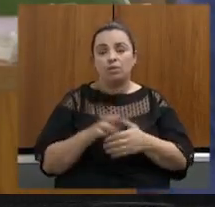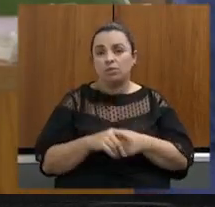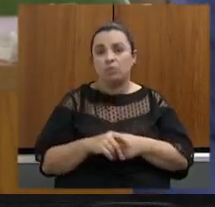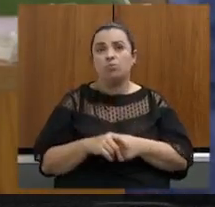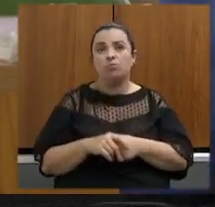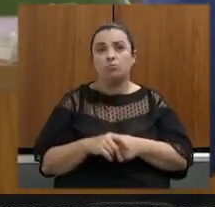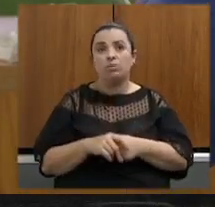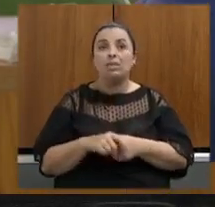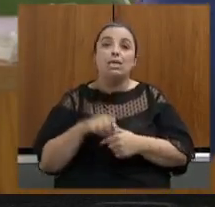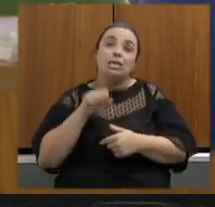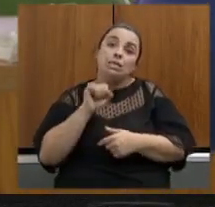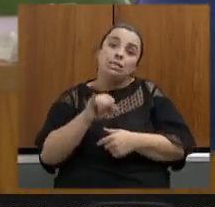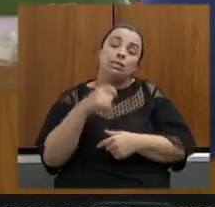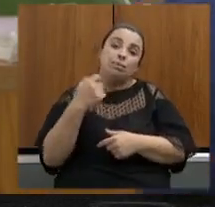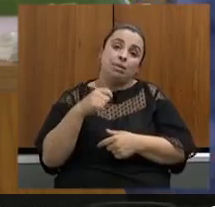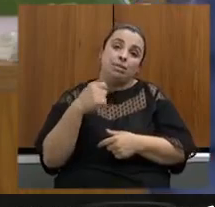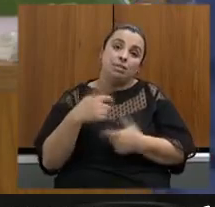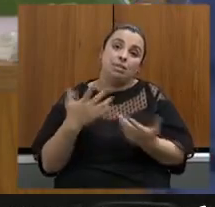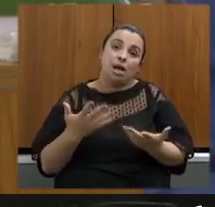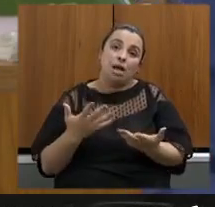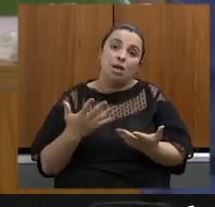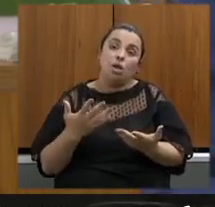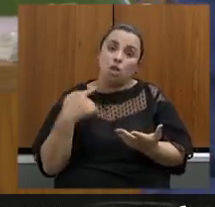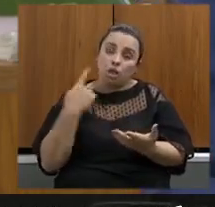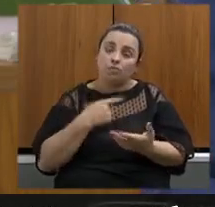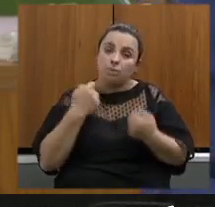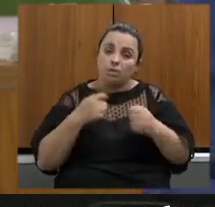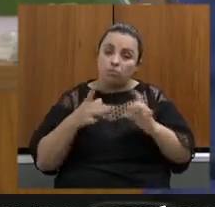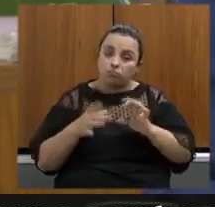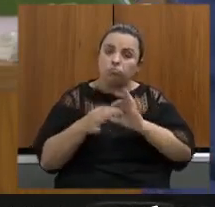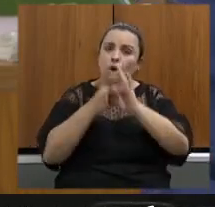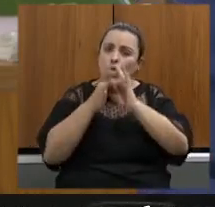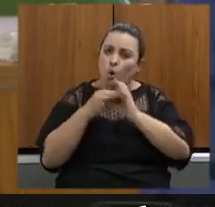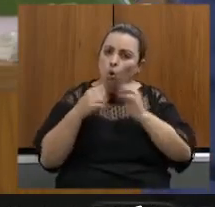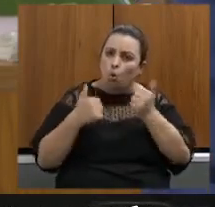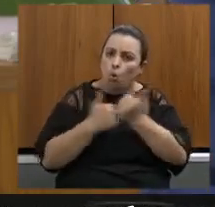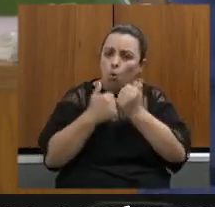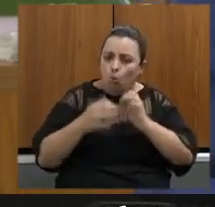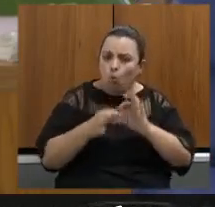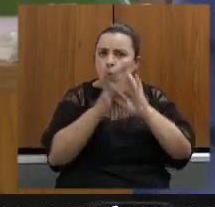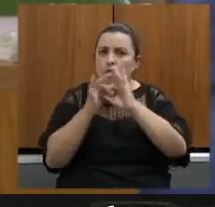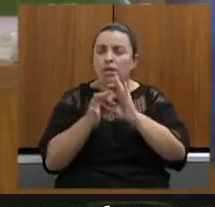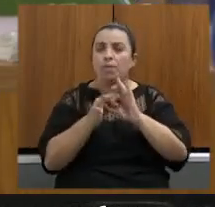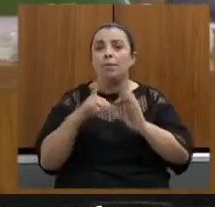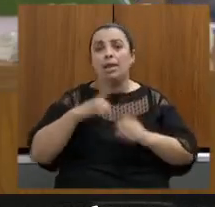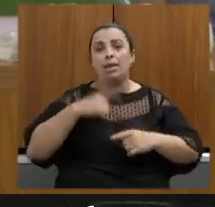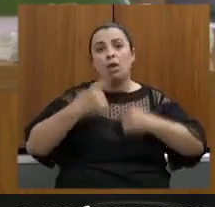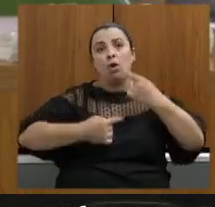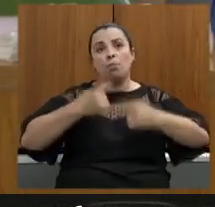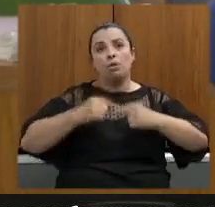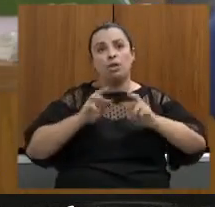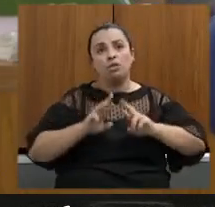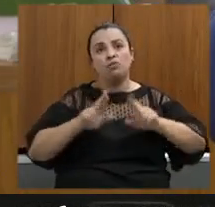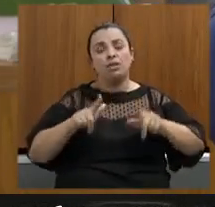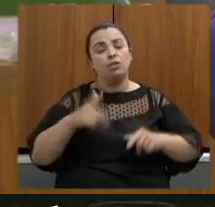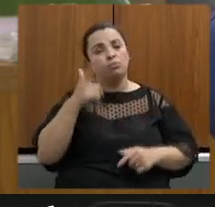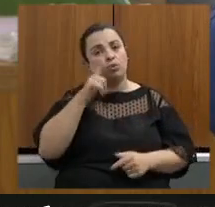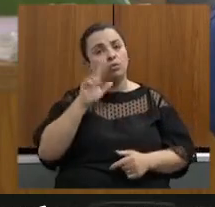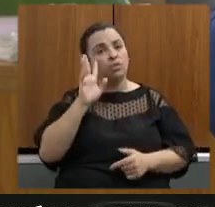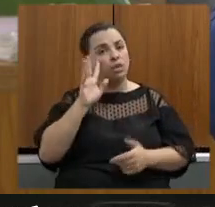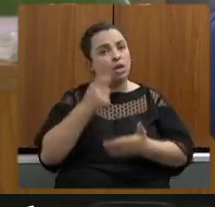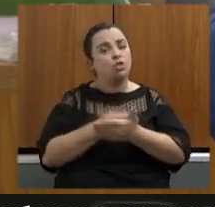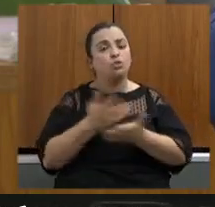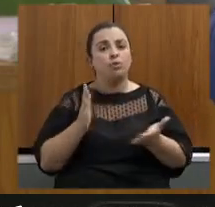se for preciso gente vamos nos unir e vamos lutar para que isso tenha uma política diferente para ser resolvido